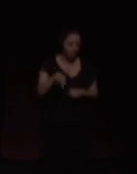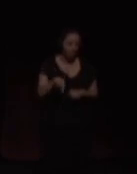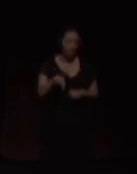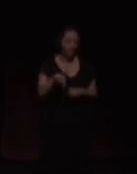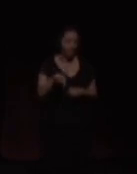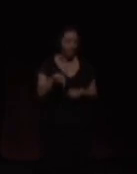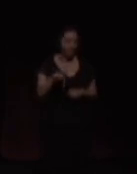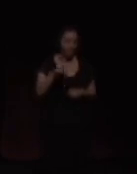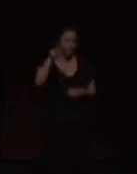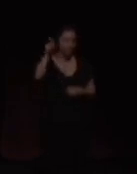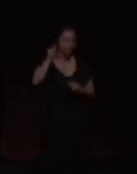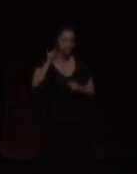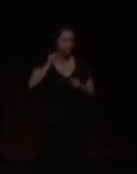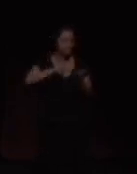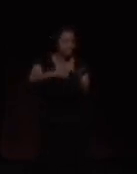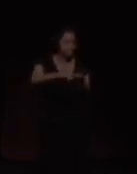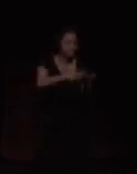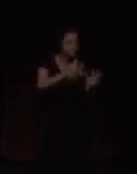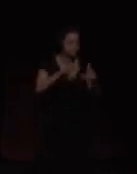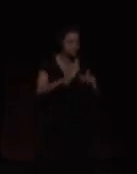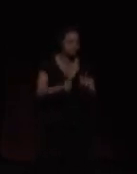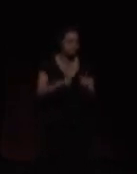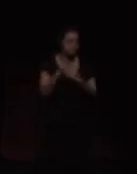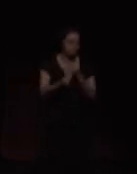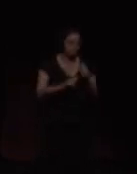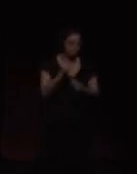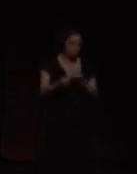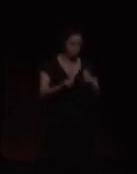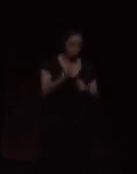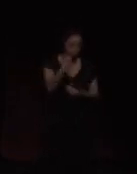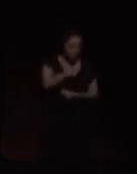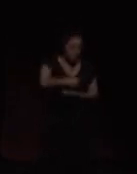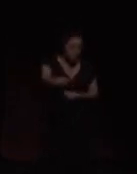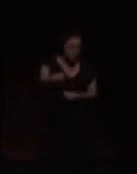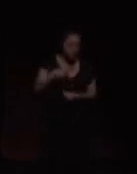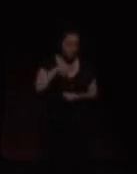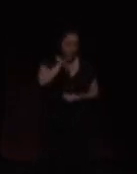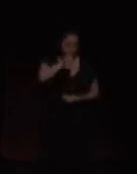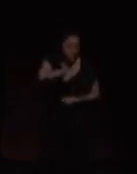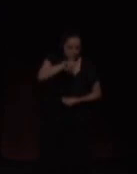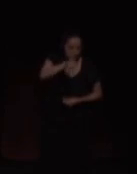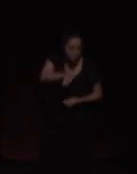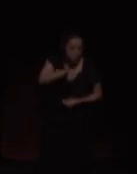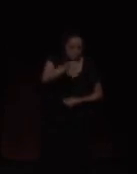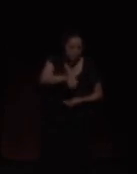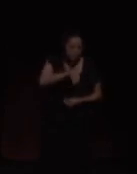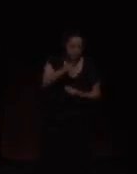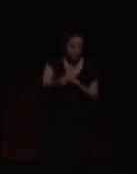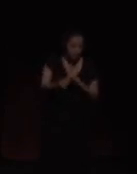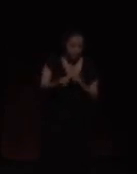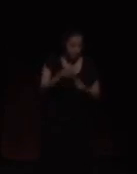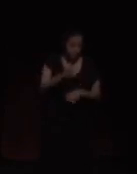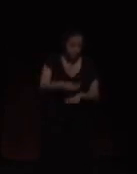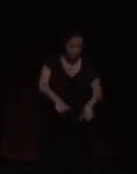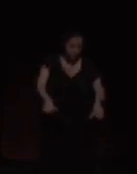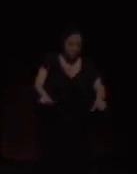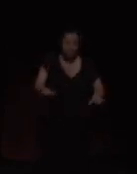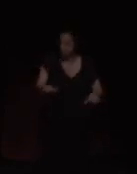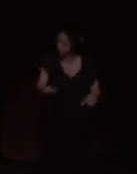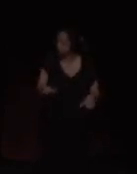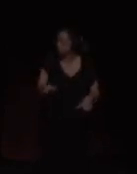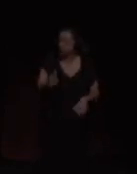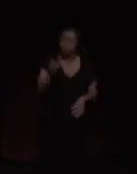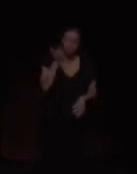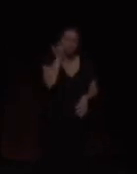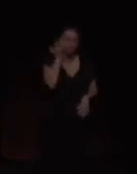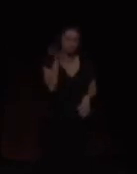semana estavam traduzindo tudo o que Flora dizia e estavam falando para ela quando as crianças têm uma